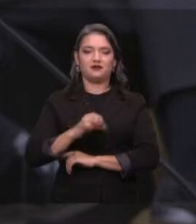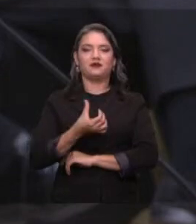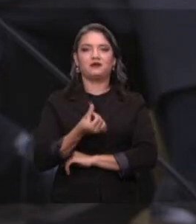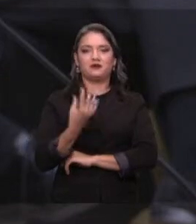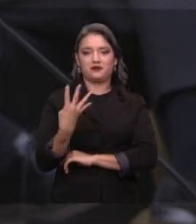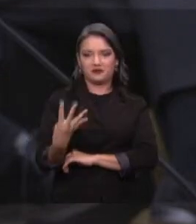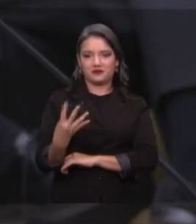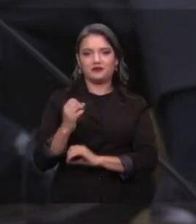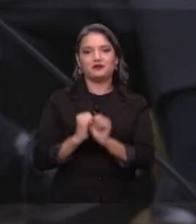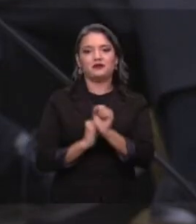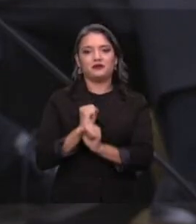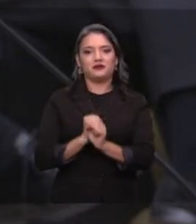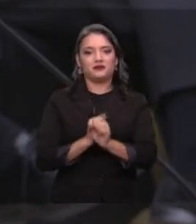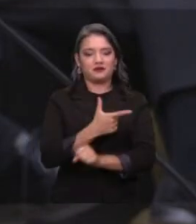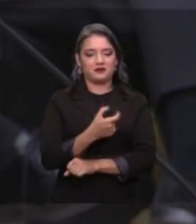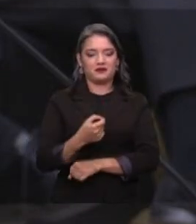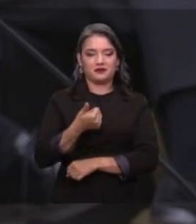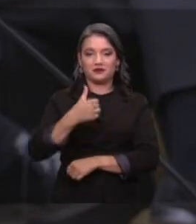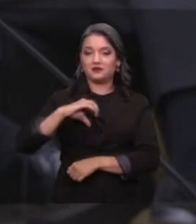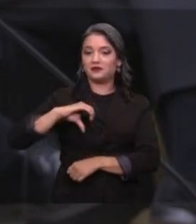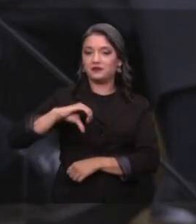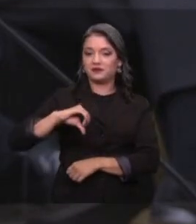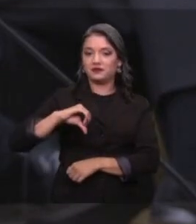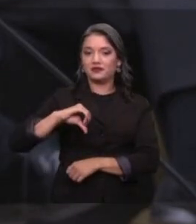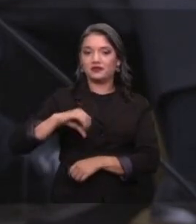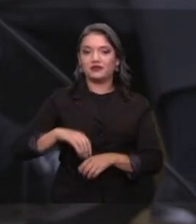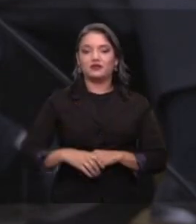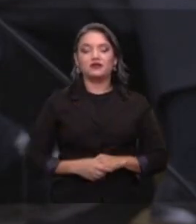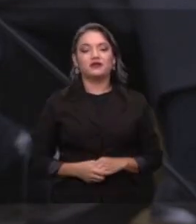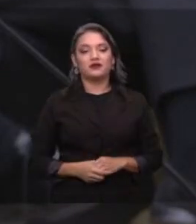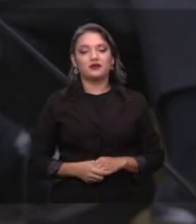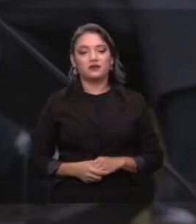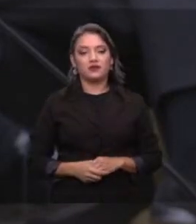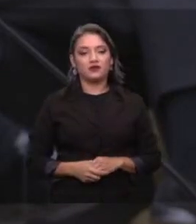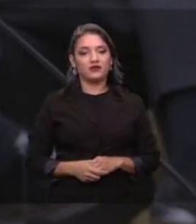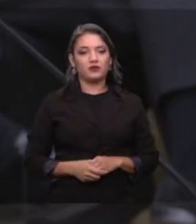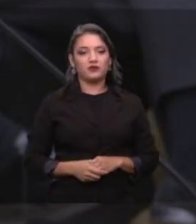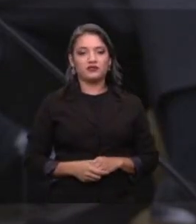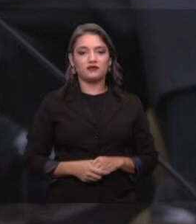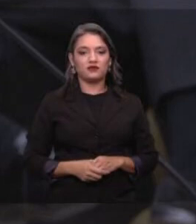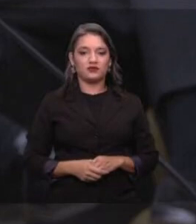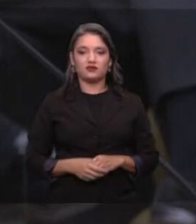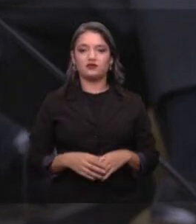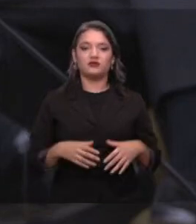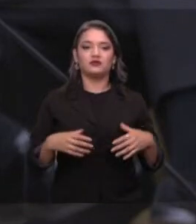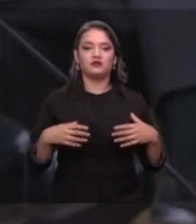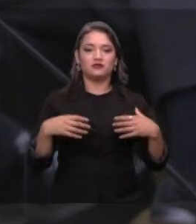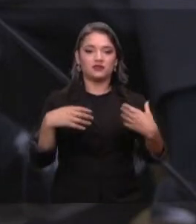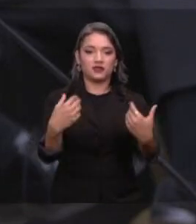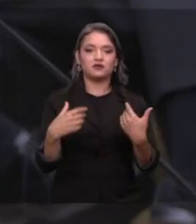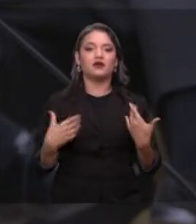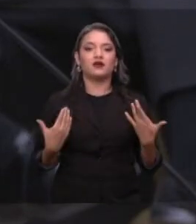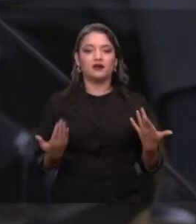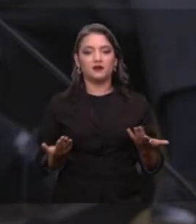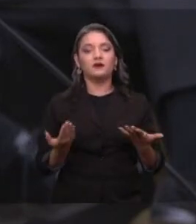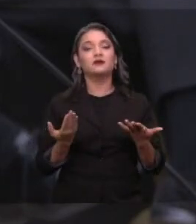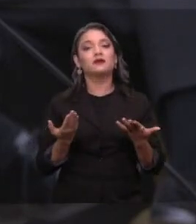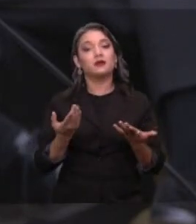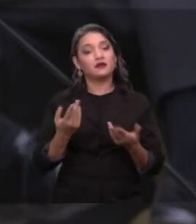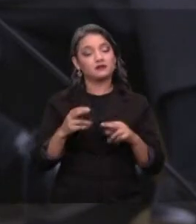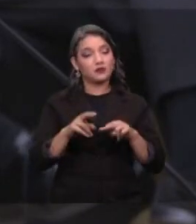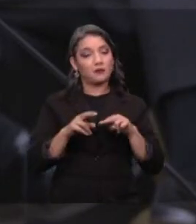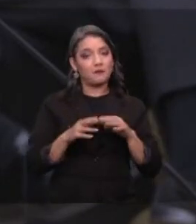13.964 de 2019. E, subsidiariamente, não sendo esse o entendimento de Vossas Excelências, que seja feita uma